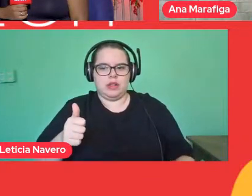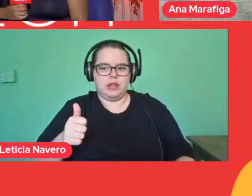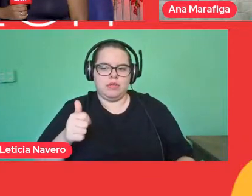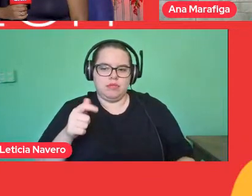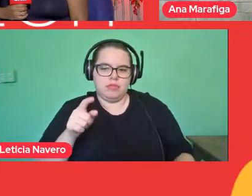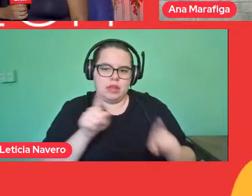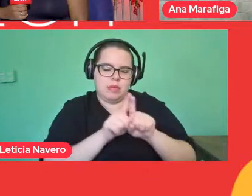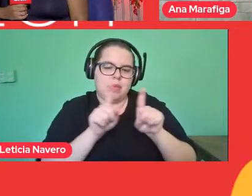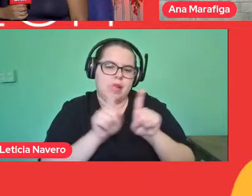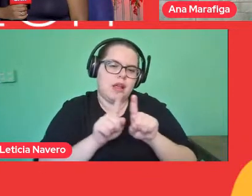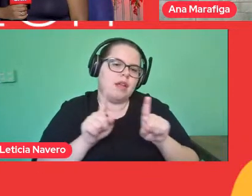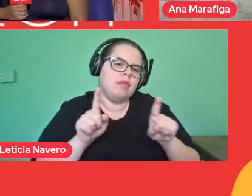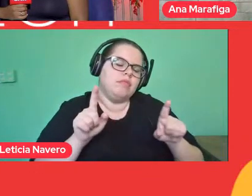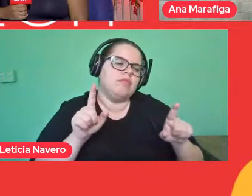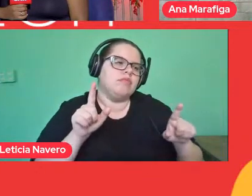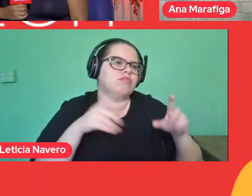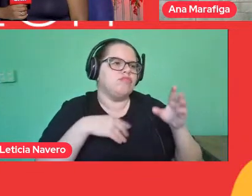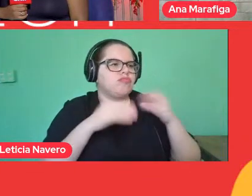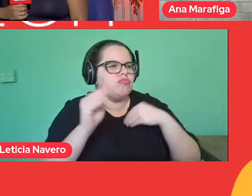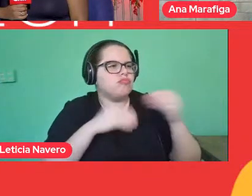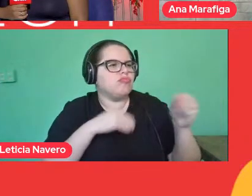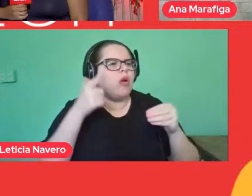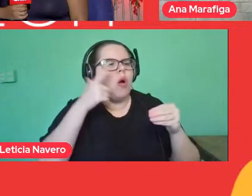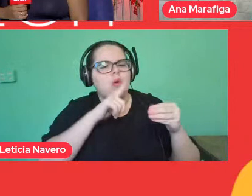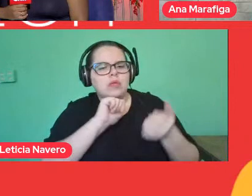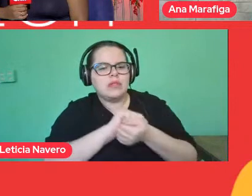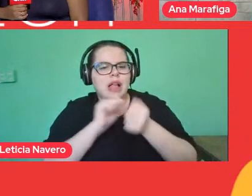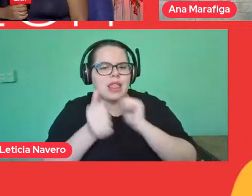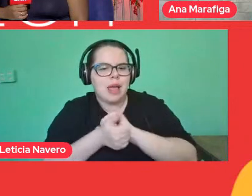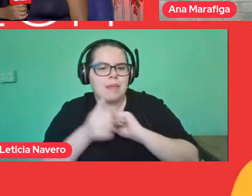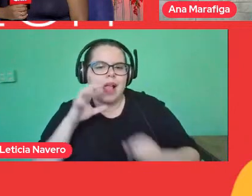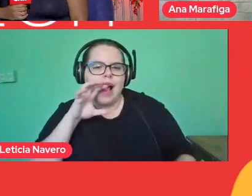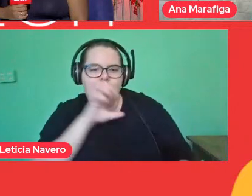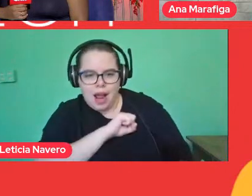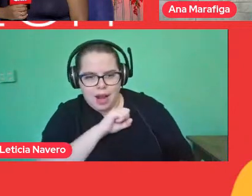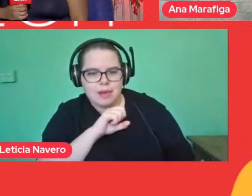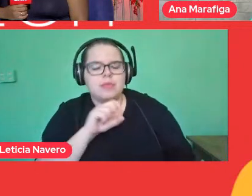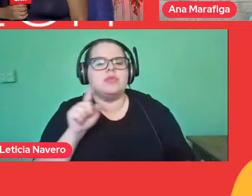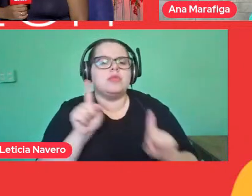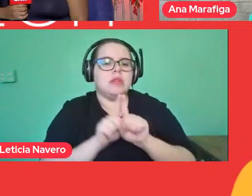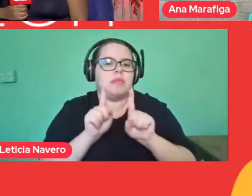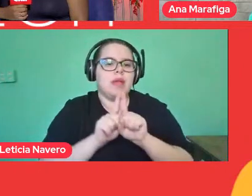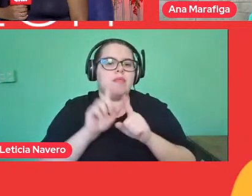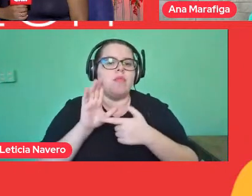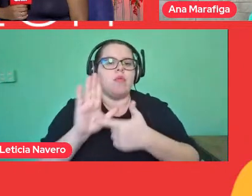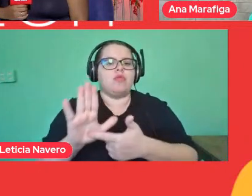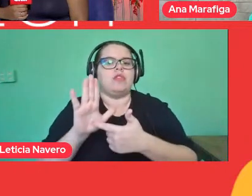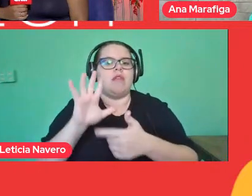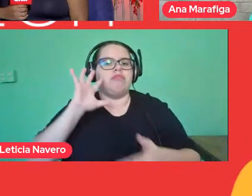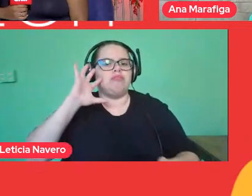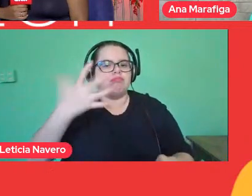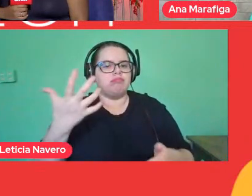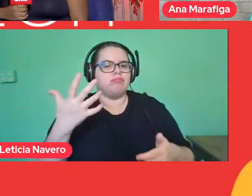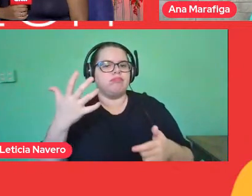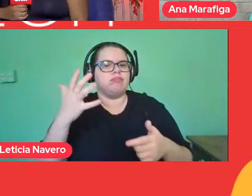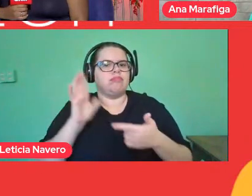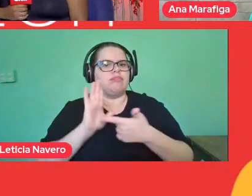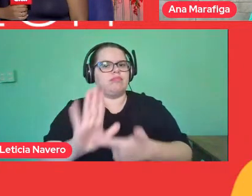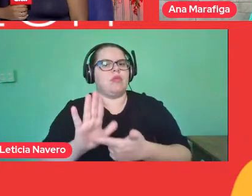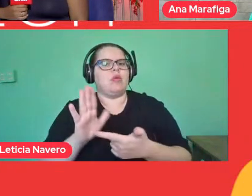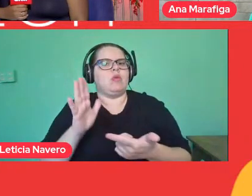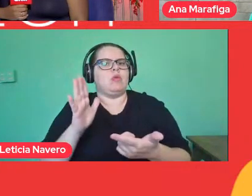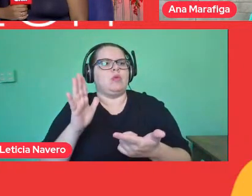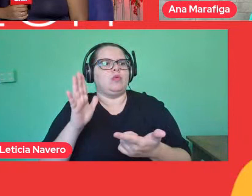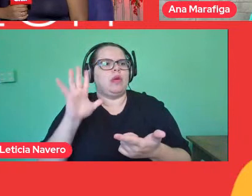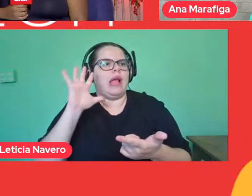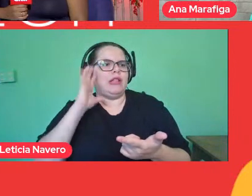ter a flexibilidade para poder se adaptar rápido e ajudar a construir soluções que sejam adequadas para todo mundo.